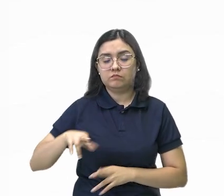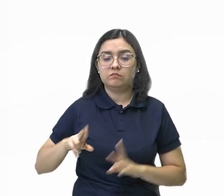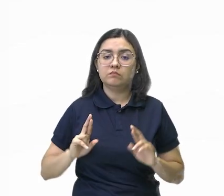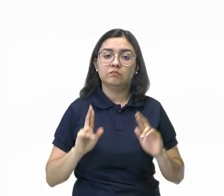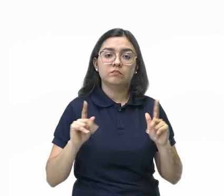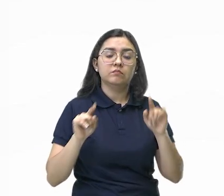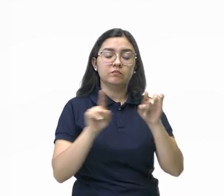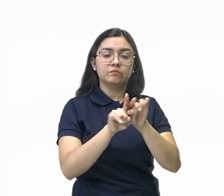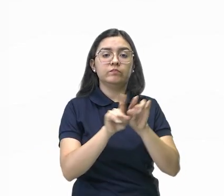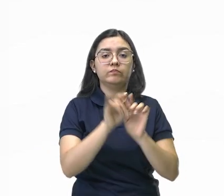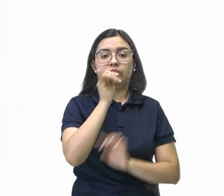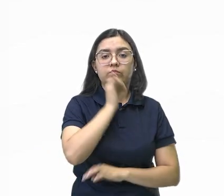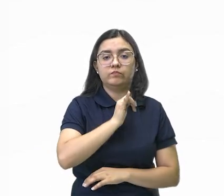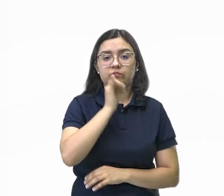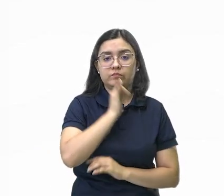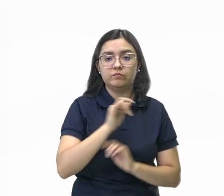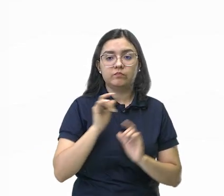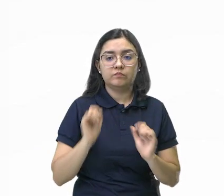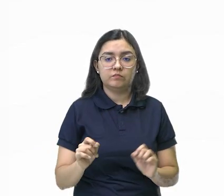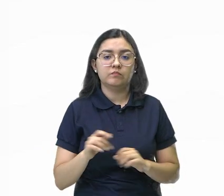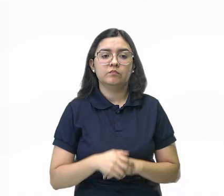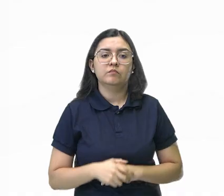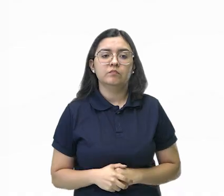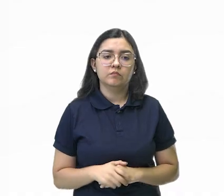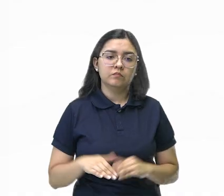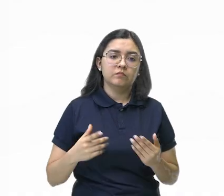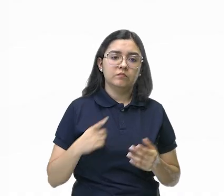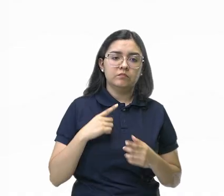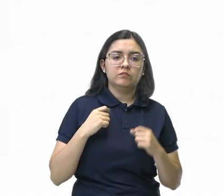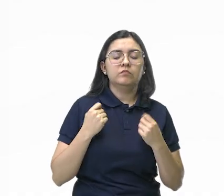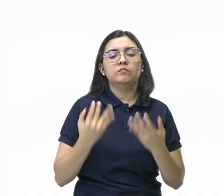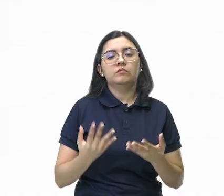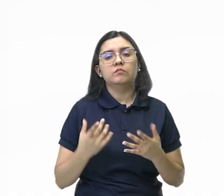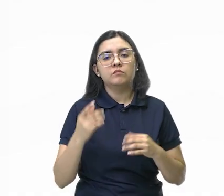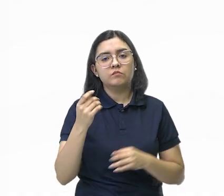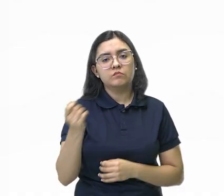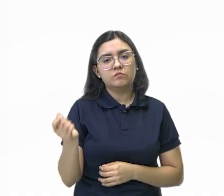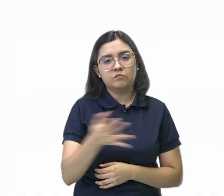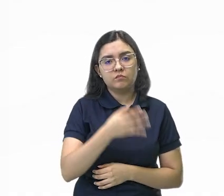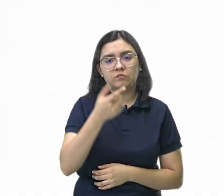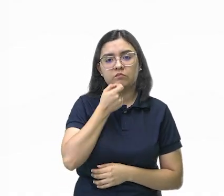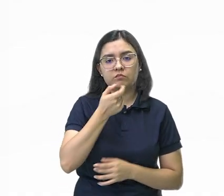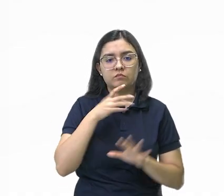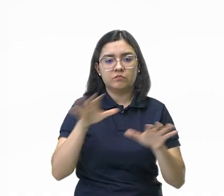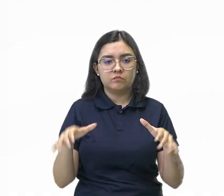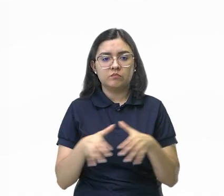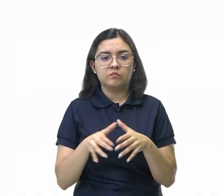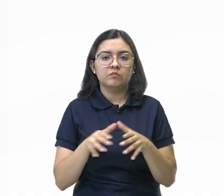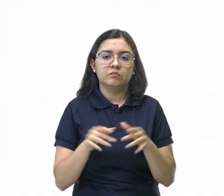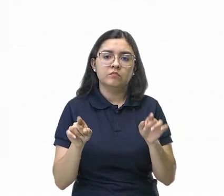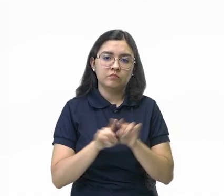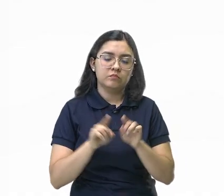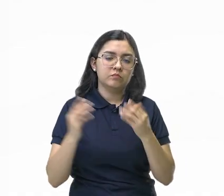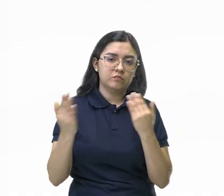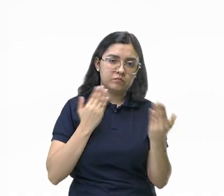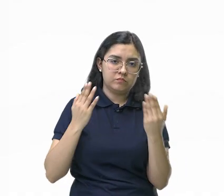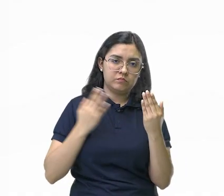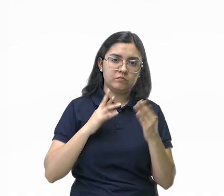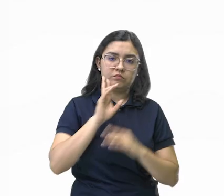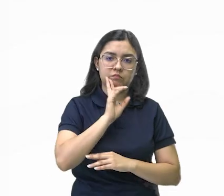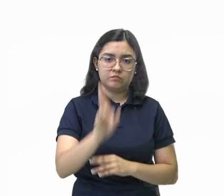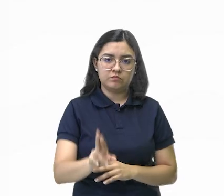aí exemplos, dar um novo remédio a um grupo e placebo a outro, e depois comparar os